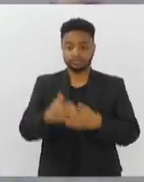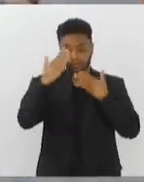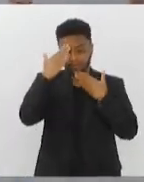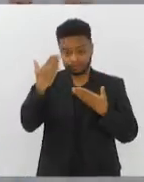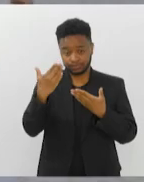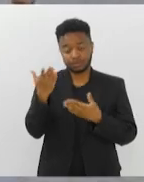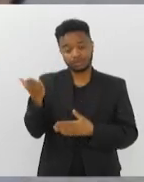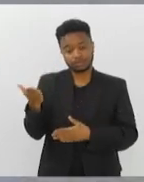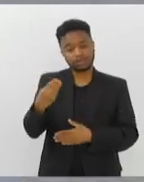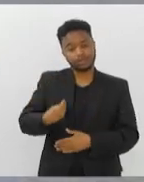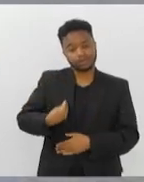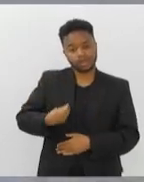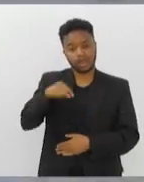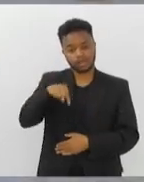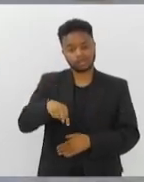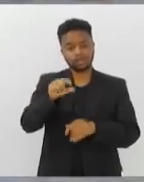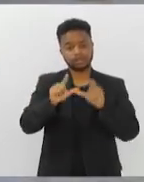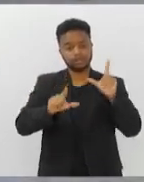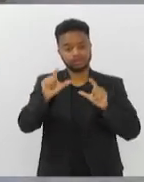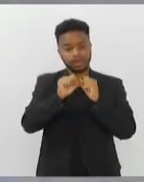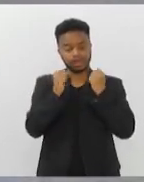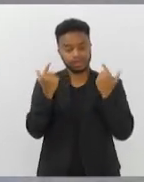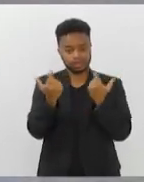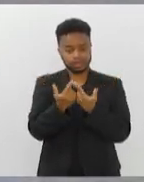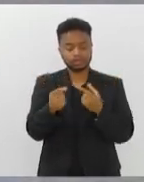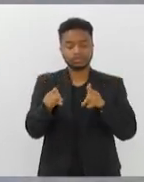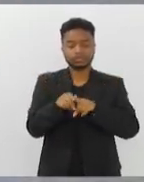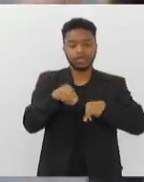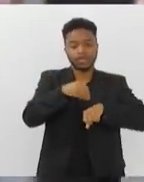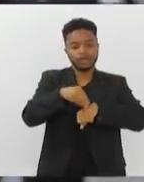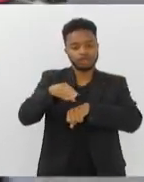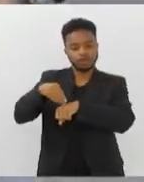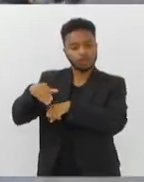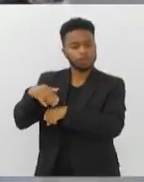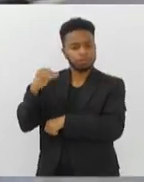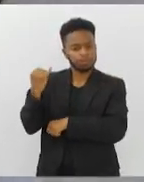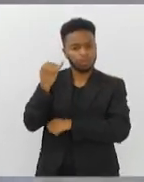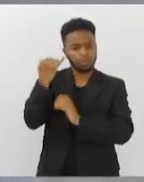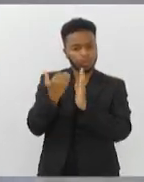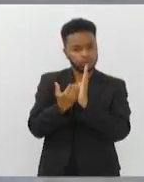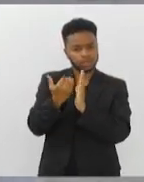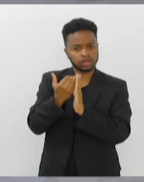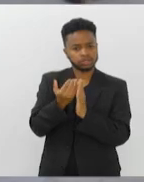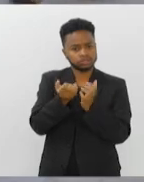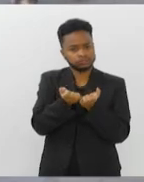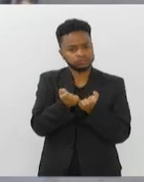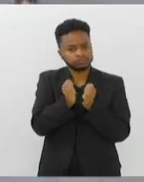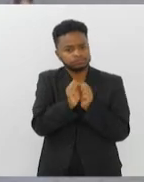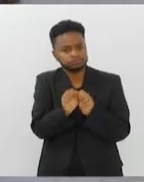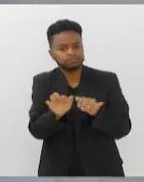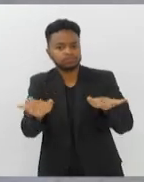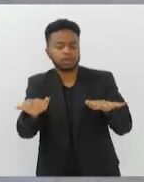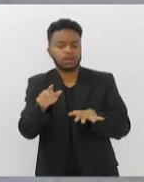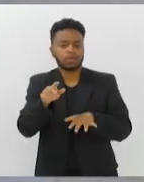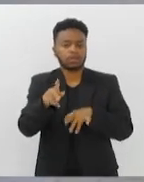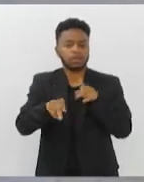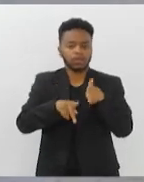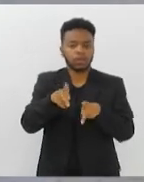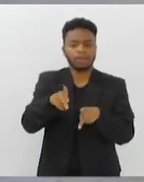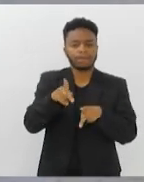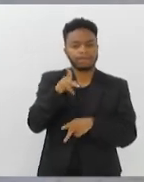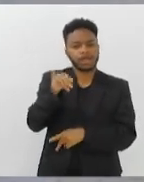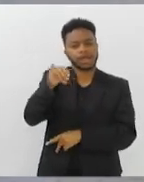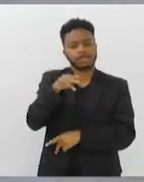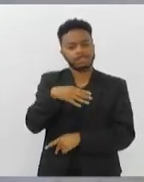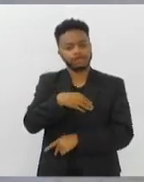Amália, pela sua presença aqui na TV Alerja. E essas informações muito importantes para a população, pais, filhos e todo mundo